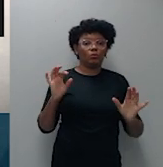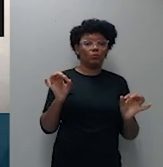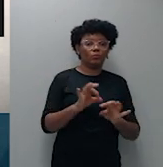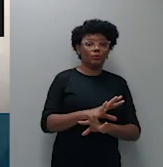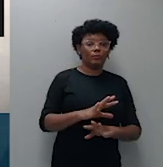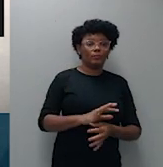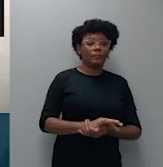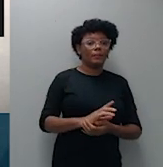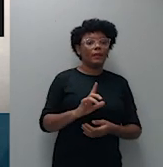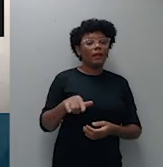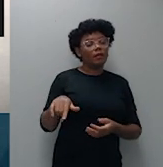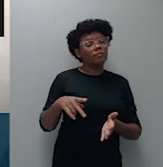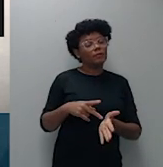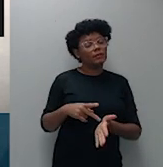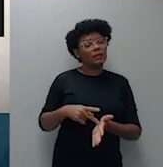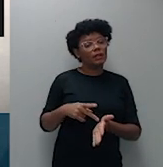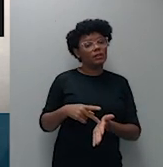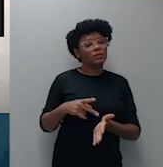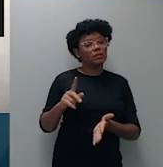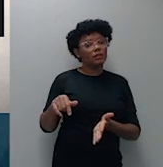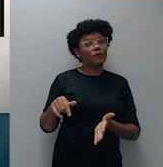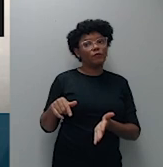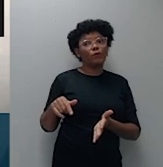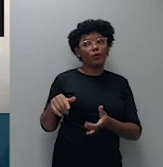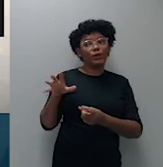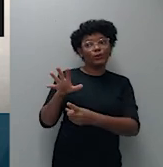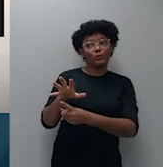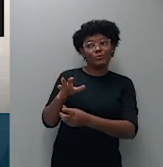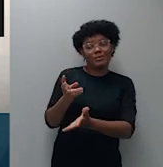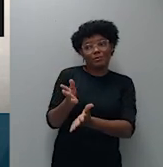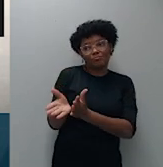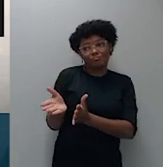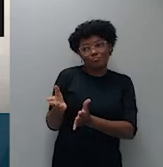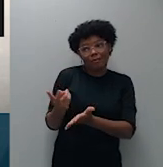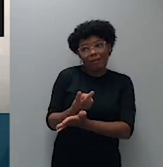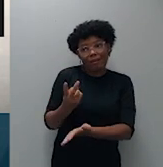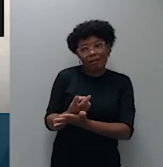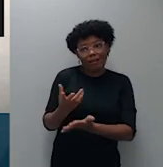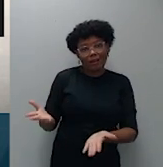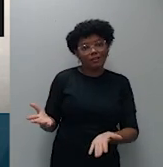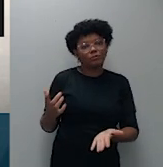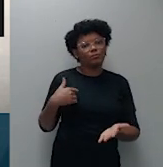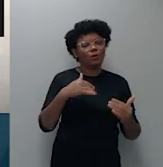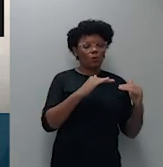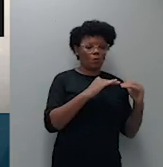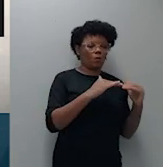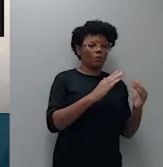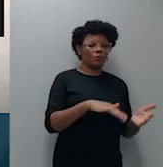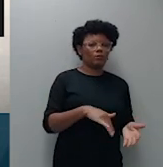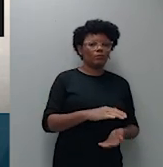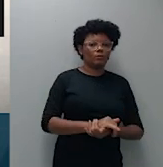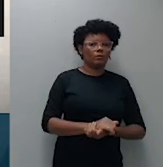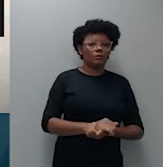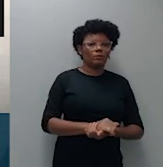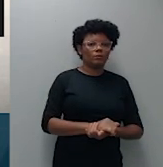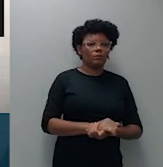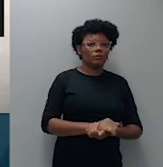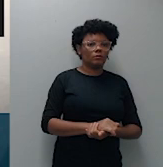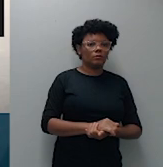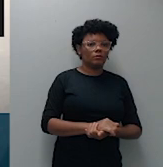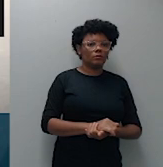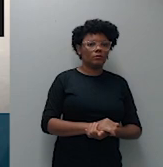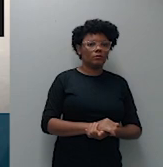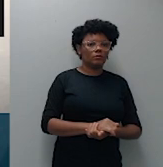é porque realmente ele foi induzido a erro né Eu já fui eu